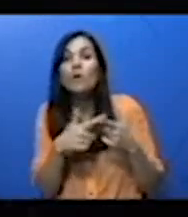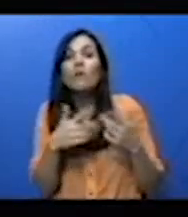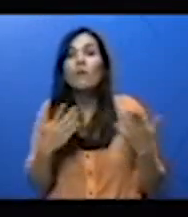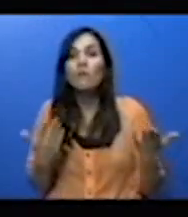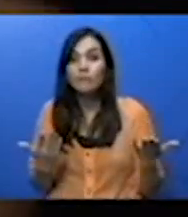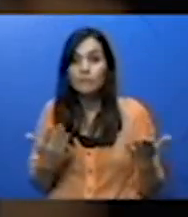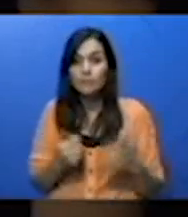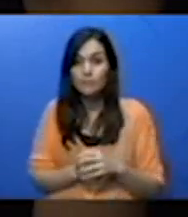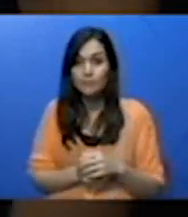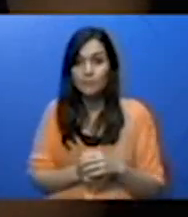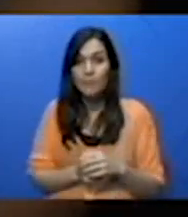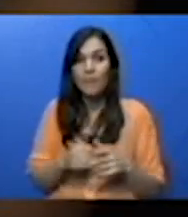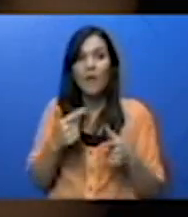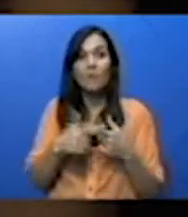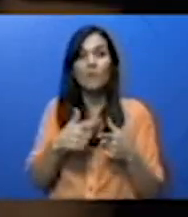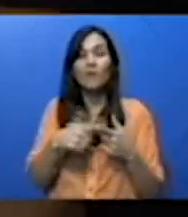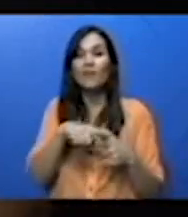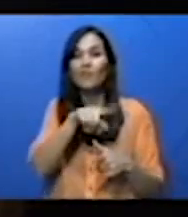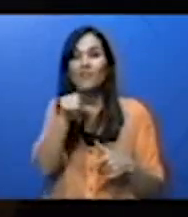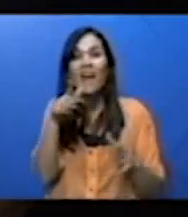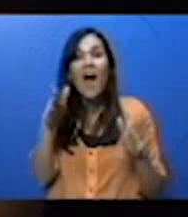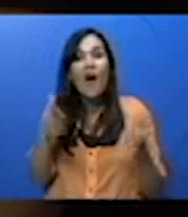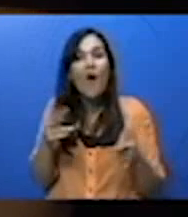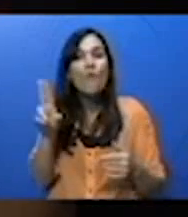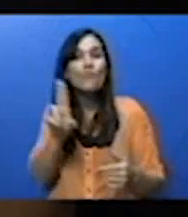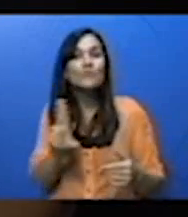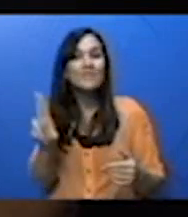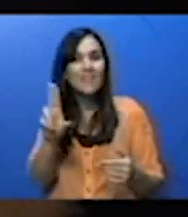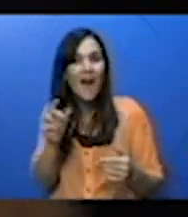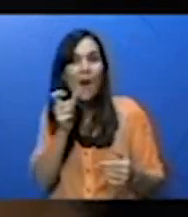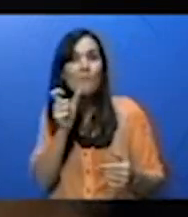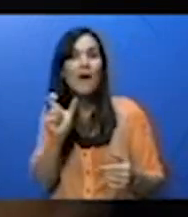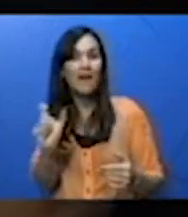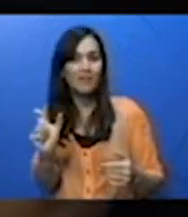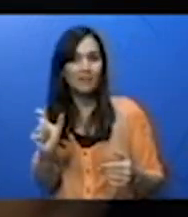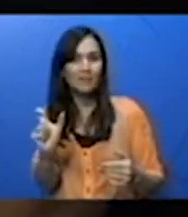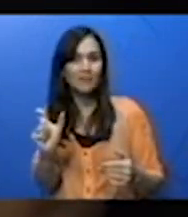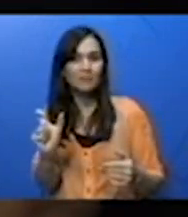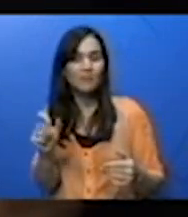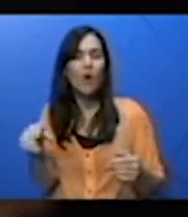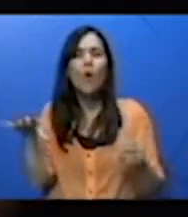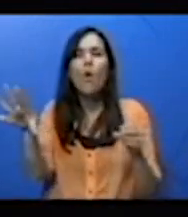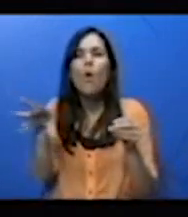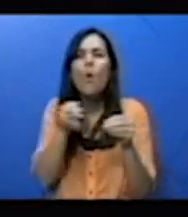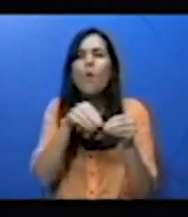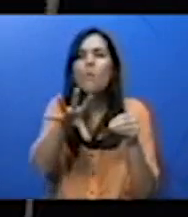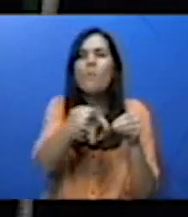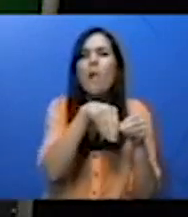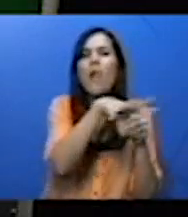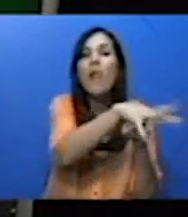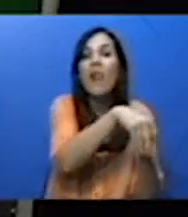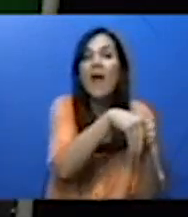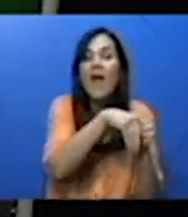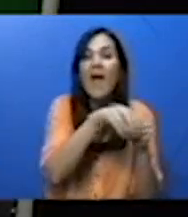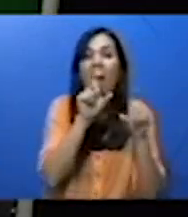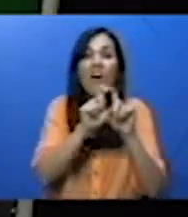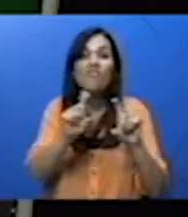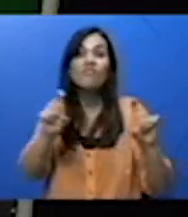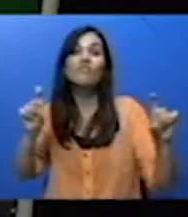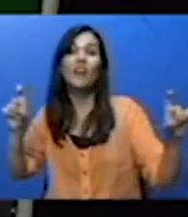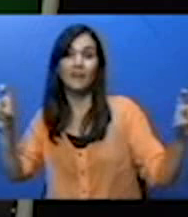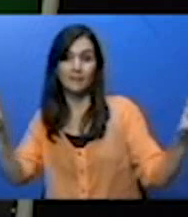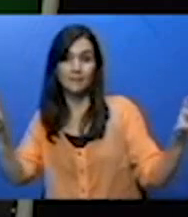palavrinhas? Porque você vai fazer uso delas. Ó, complete as frases com o lugar em que